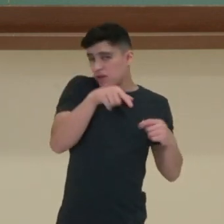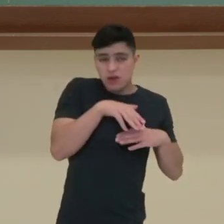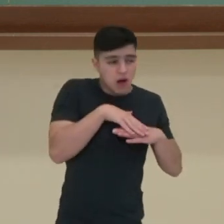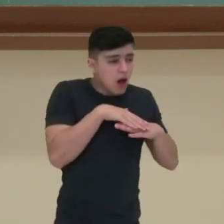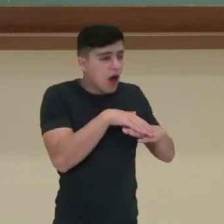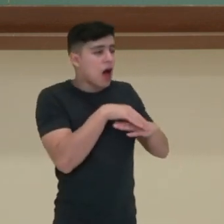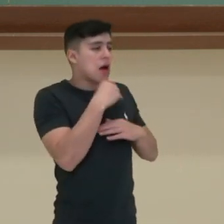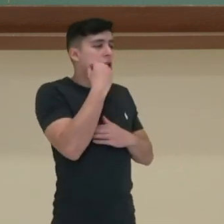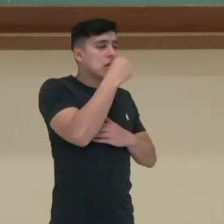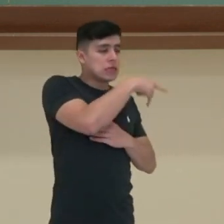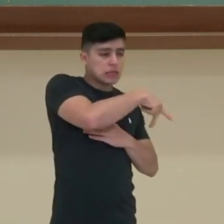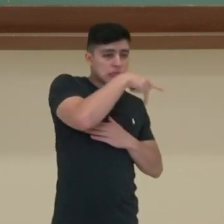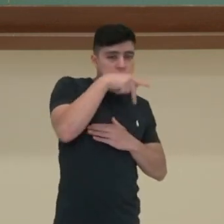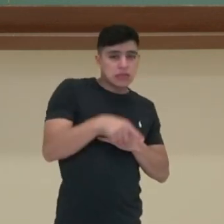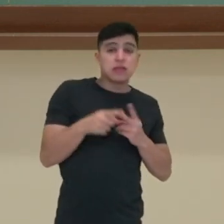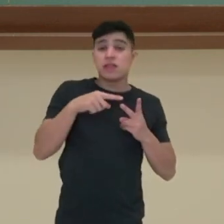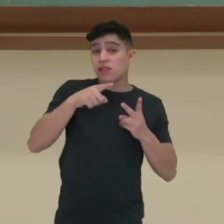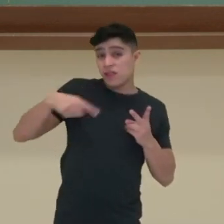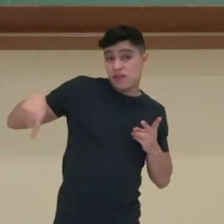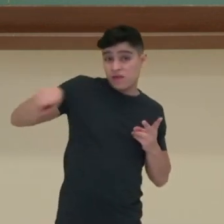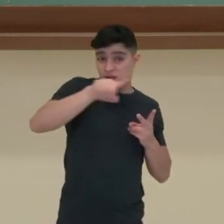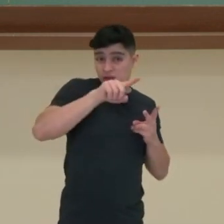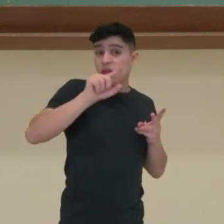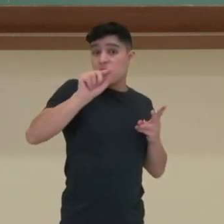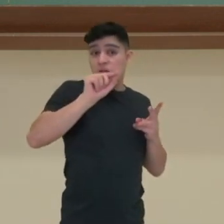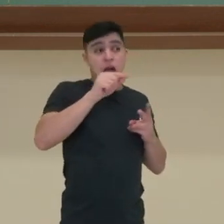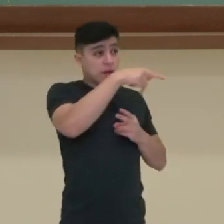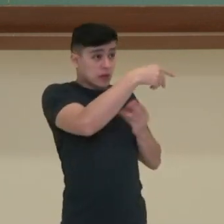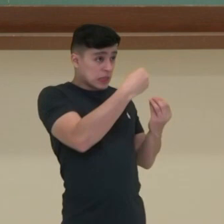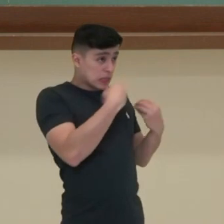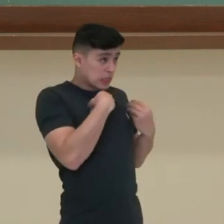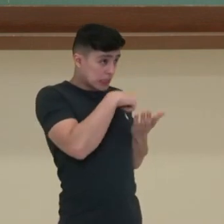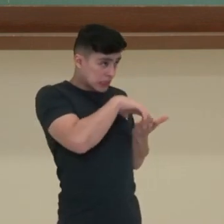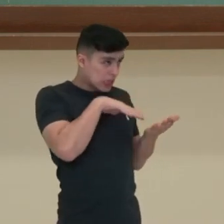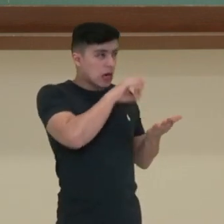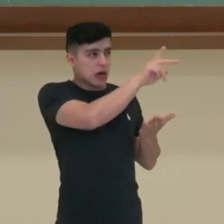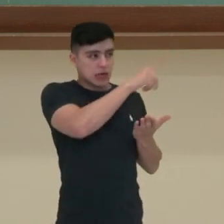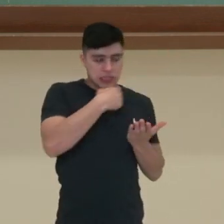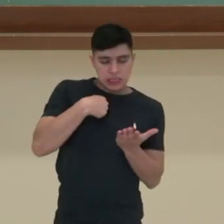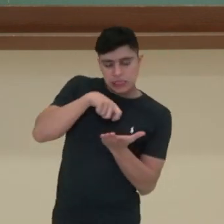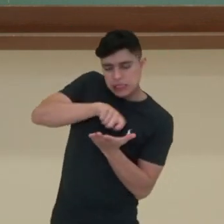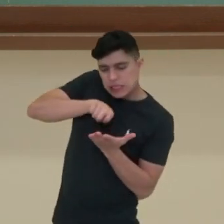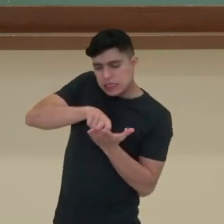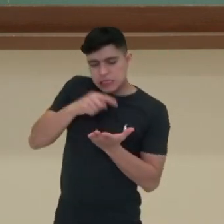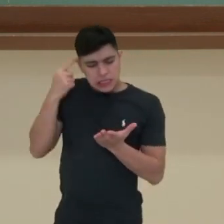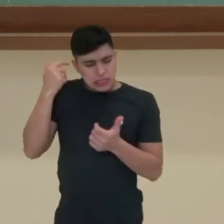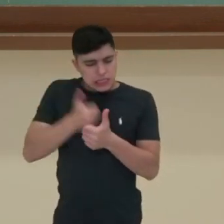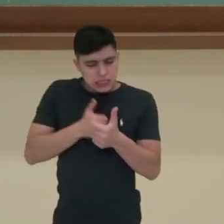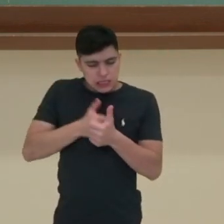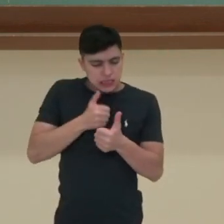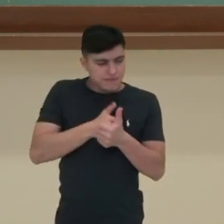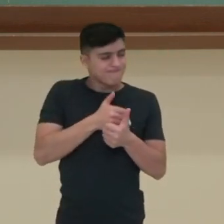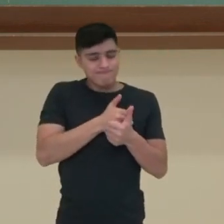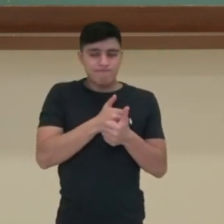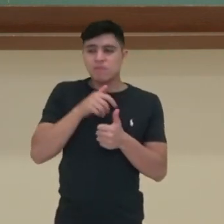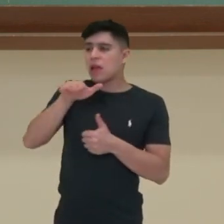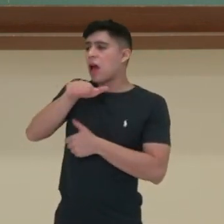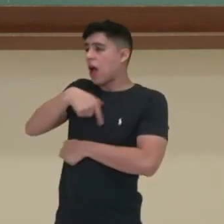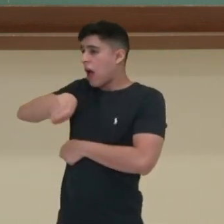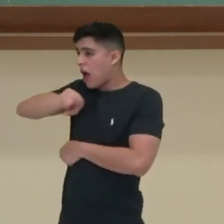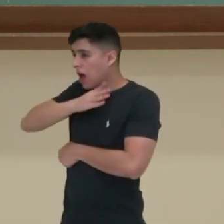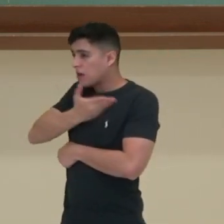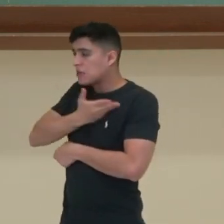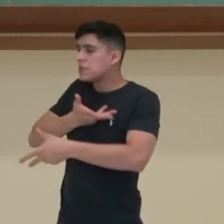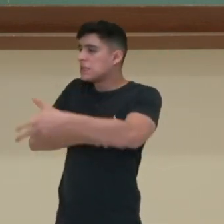professor, que você se dedique aos exercícios que ele for passar, que você faça ali conscientemente, você converse com os seus colegas, tire